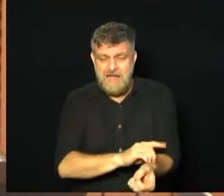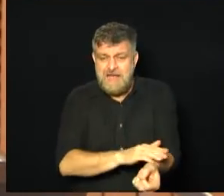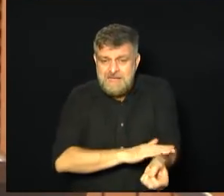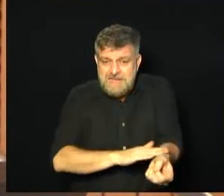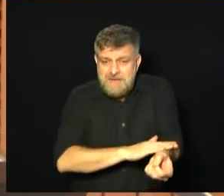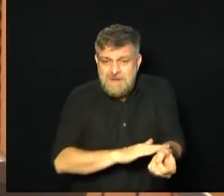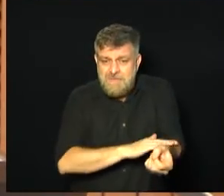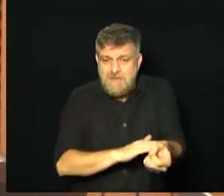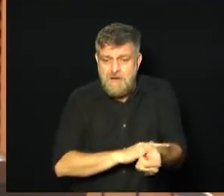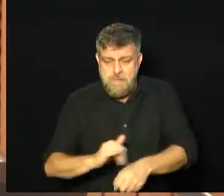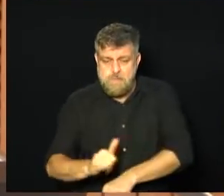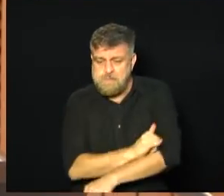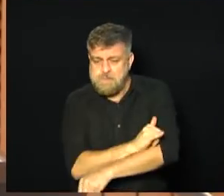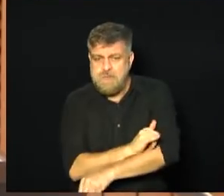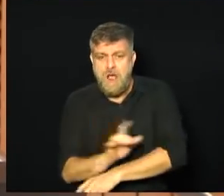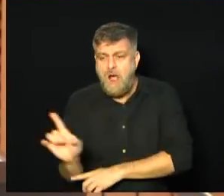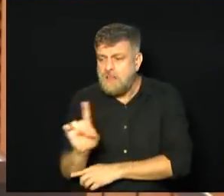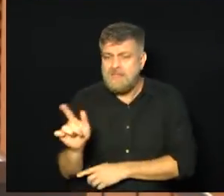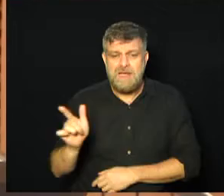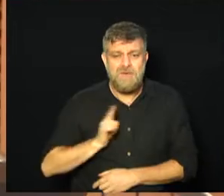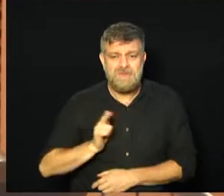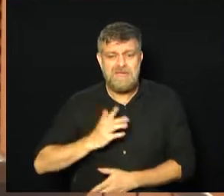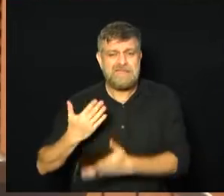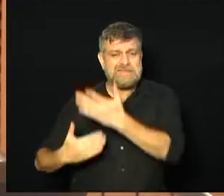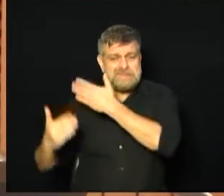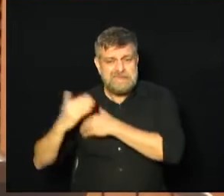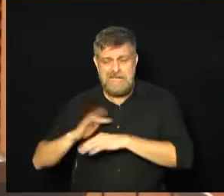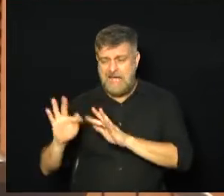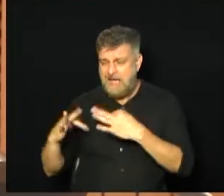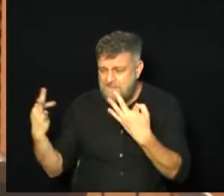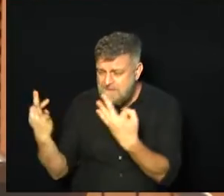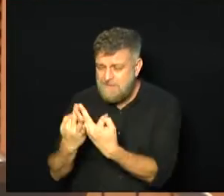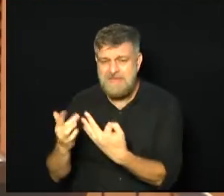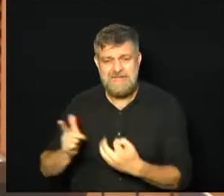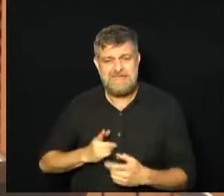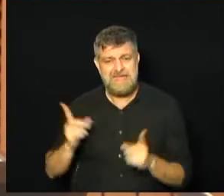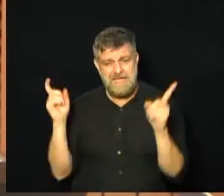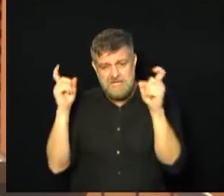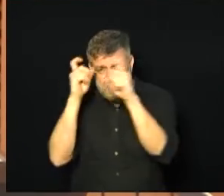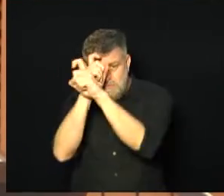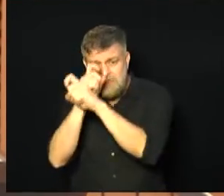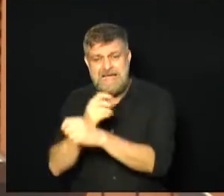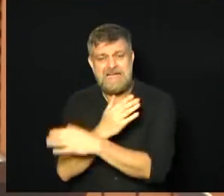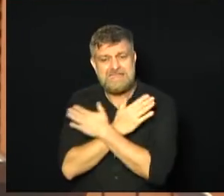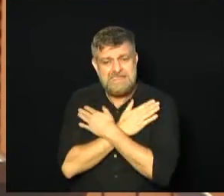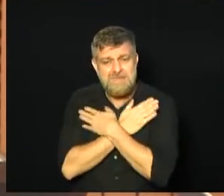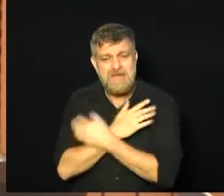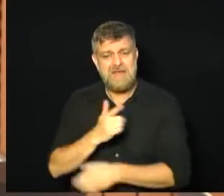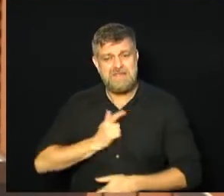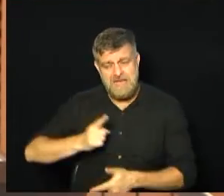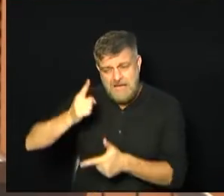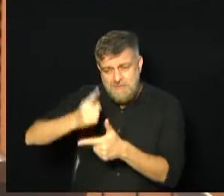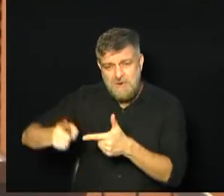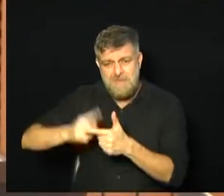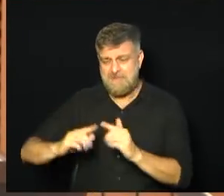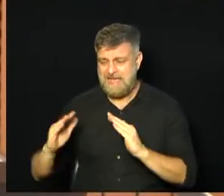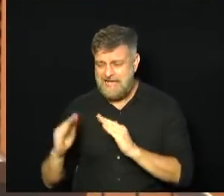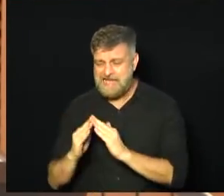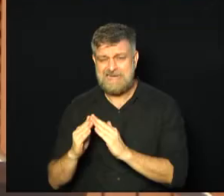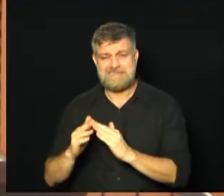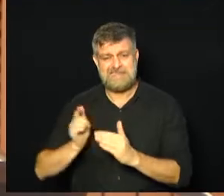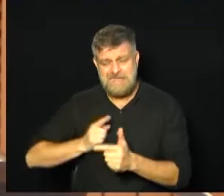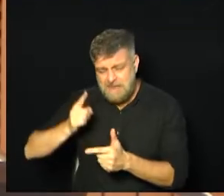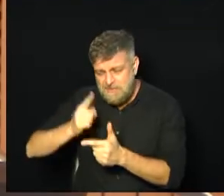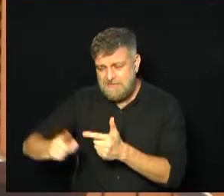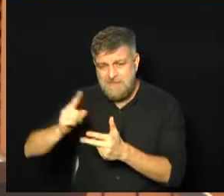ou obeso ou sedentário. Tem a questão da dificuldade na família, tem alguém desempregado na família, está com algum outro problema na moradia. Né? As